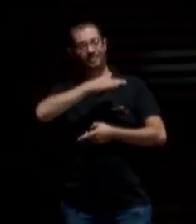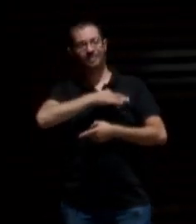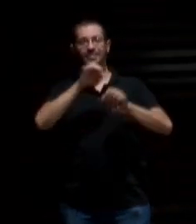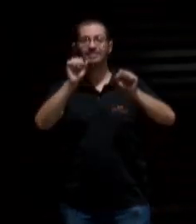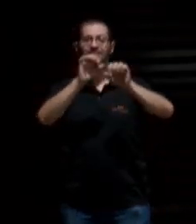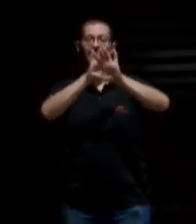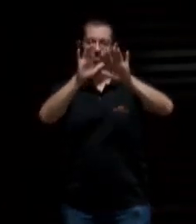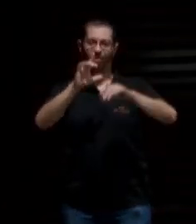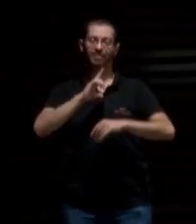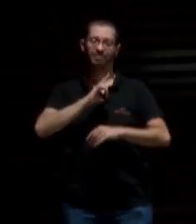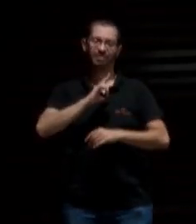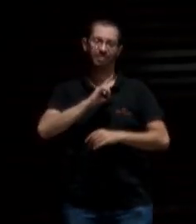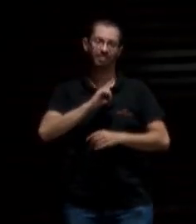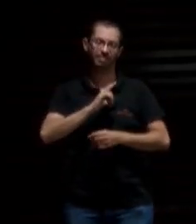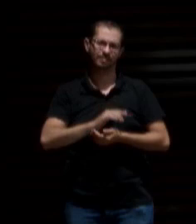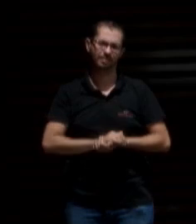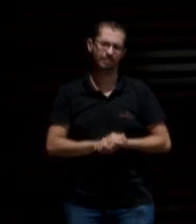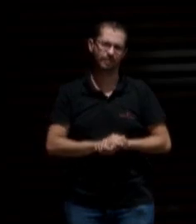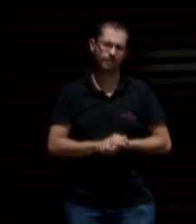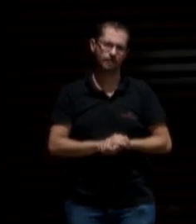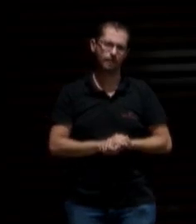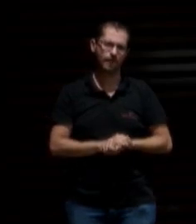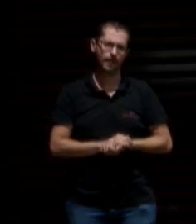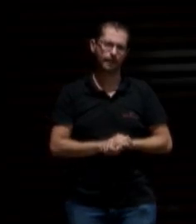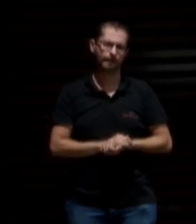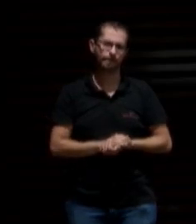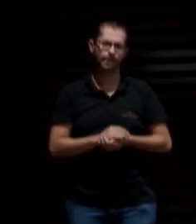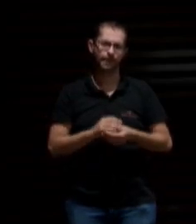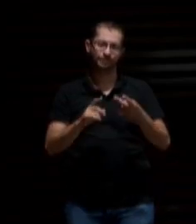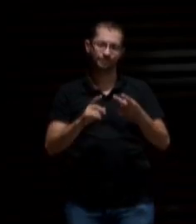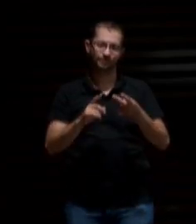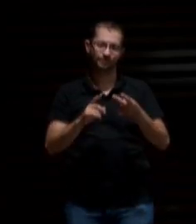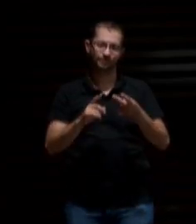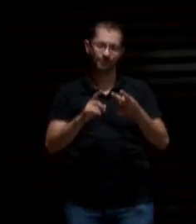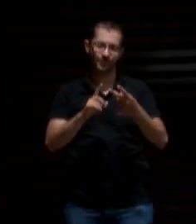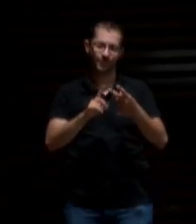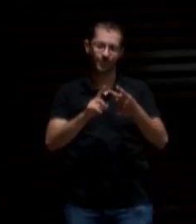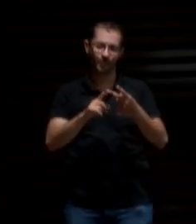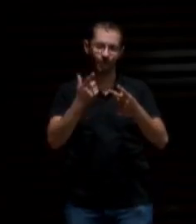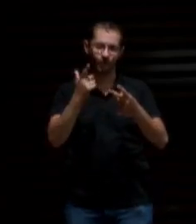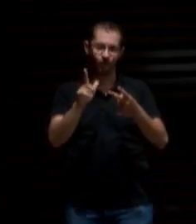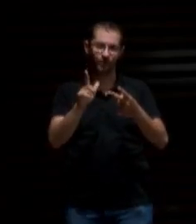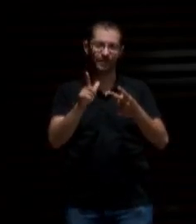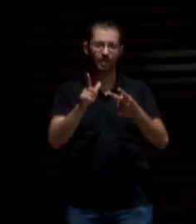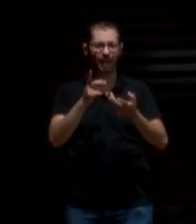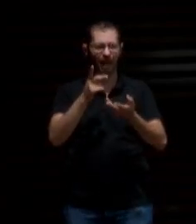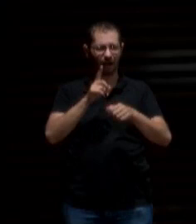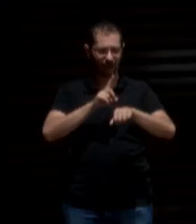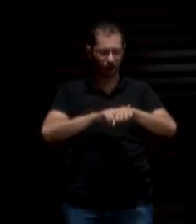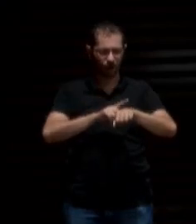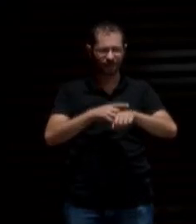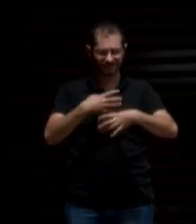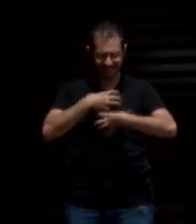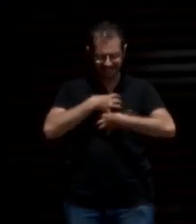E outra bem-aventurança, meus amados, de ser injuriado e de sofrer por Cristo, é porque é justamente nos momentos de maior dor que você